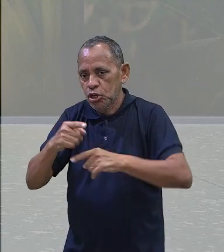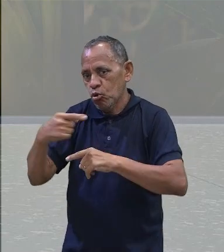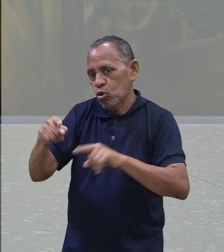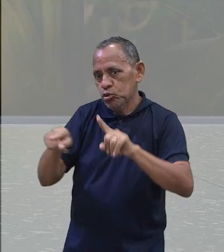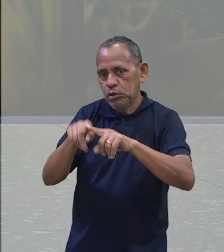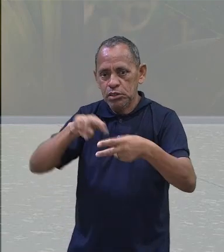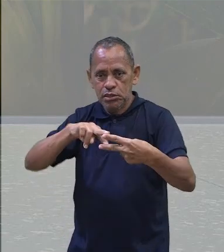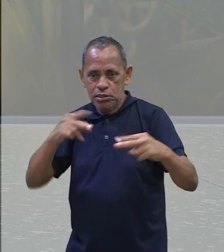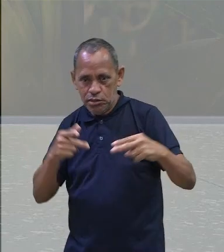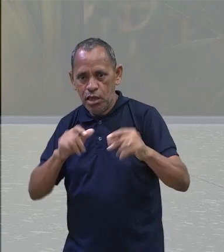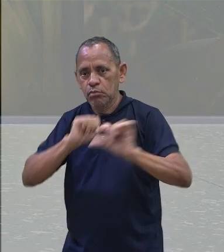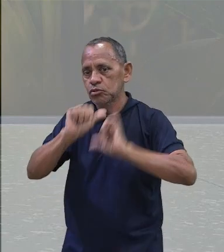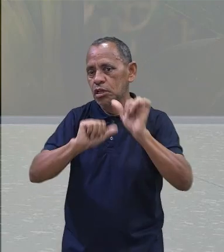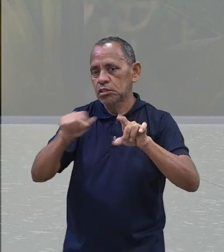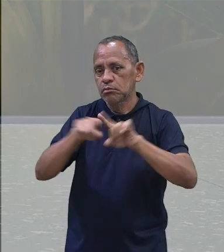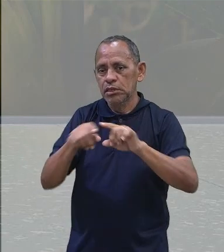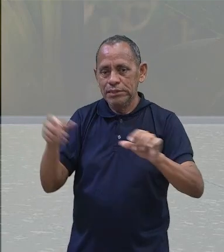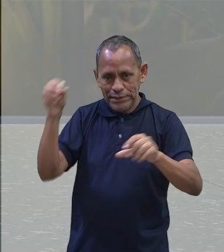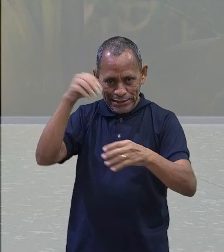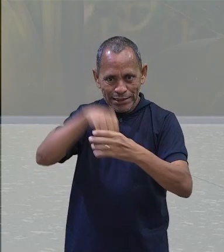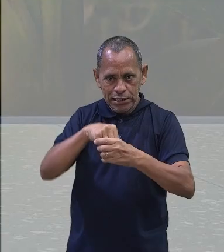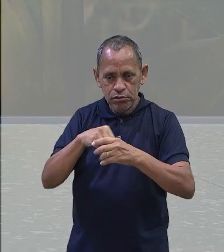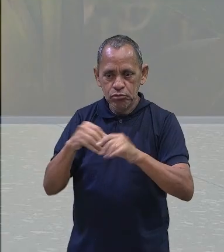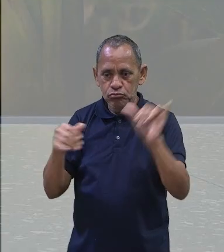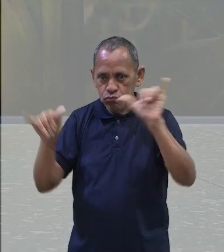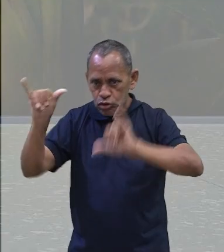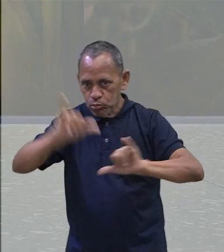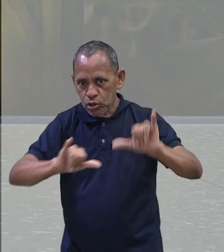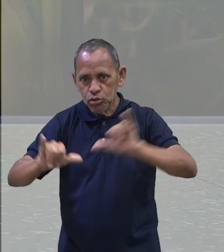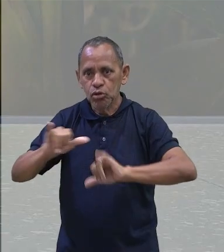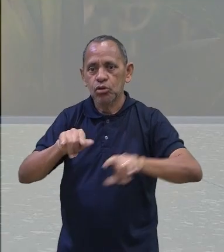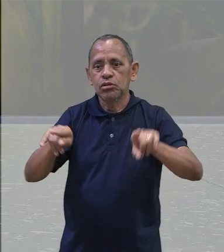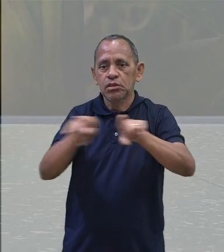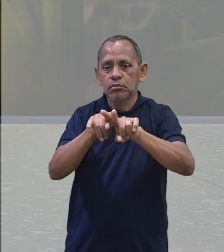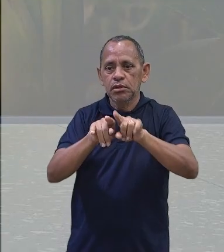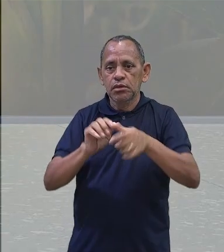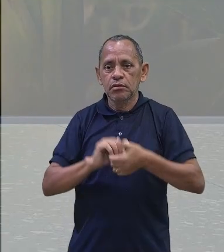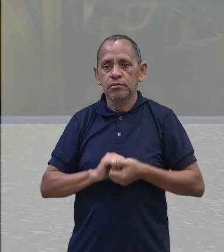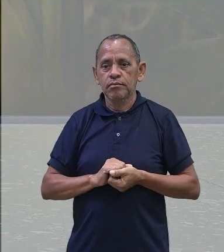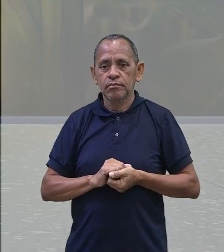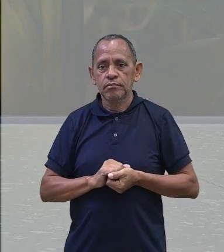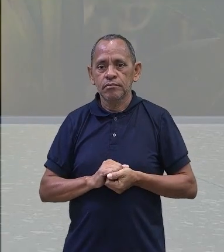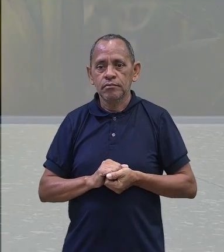DNA alterado em laboratório. Esses OGMs, eles podem ser do tipo